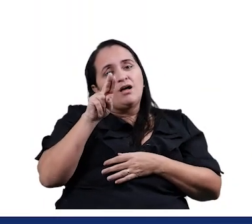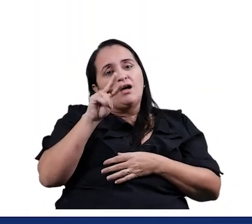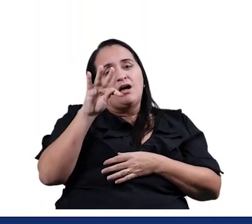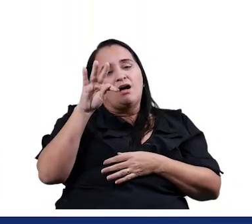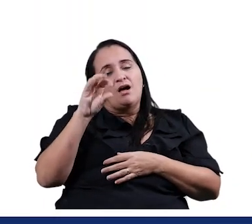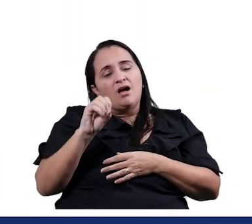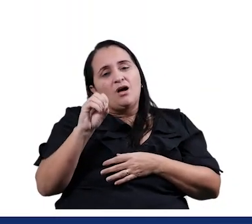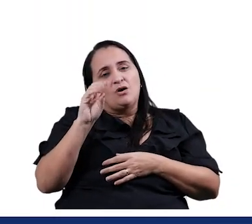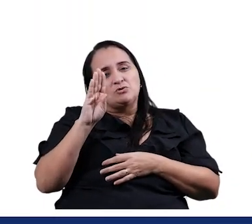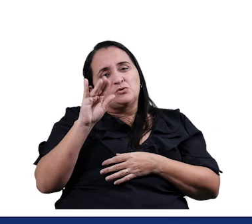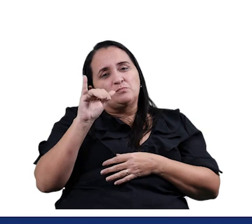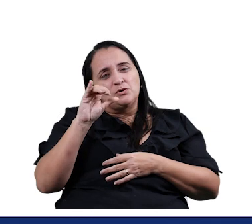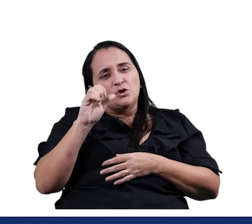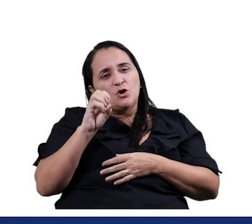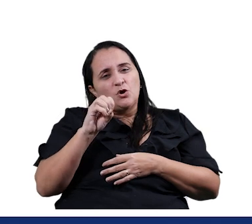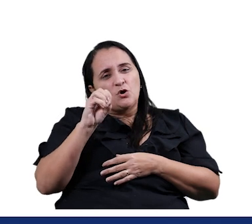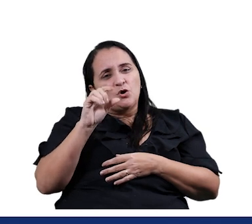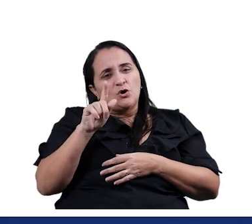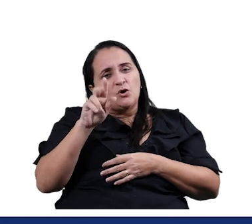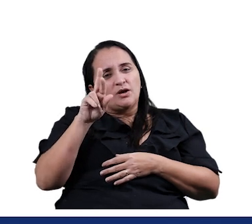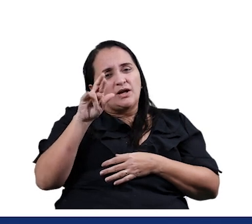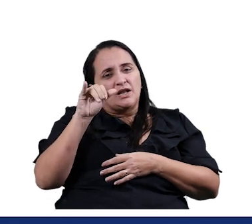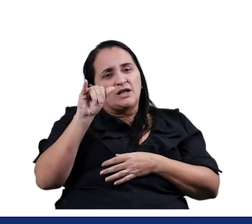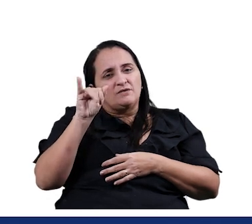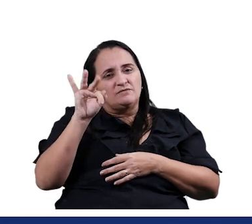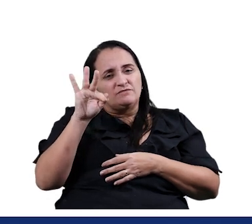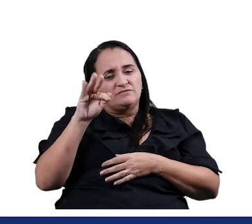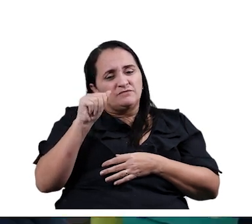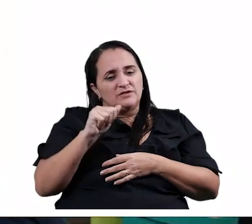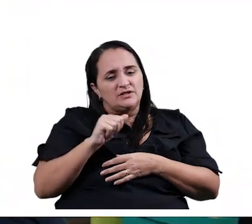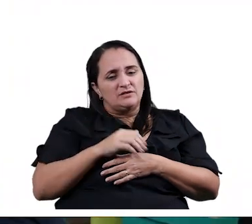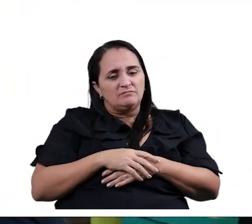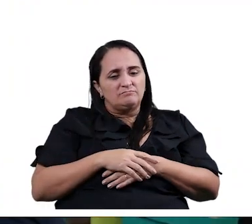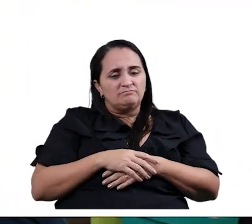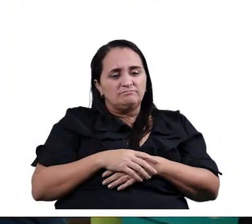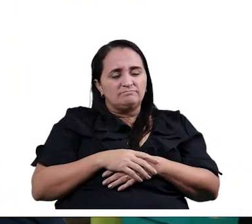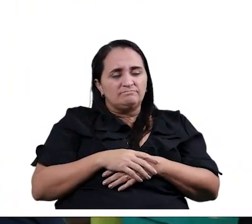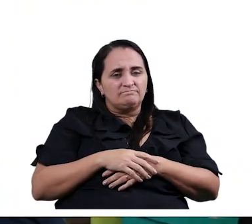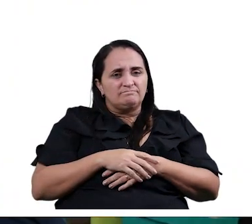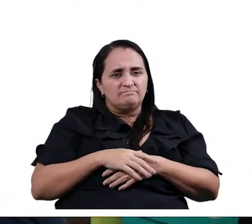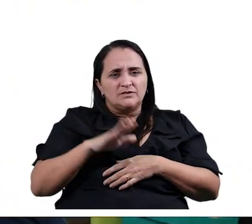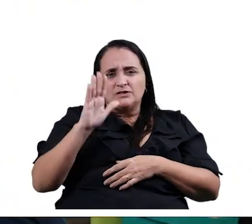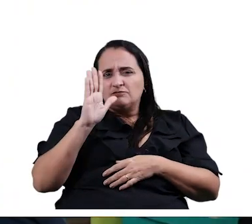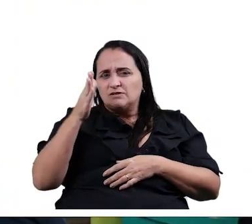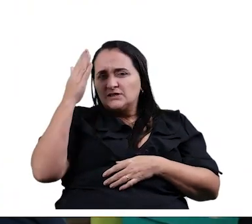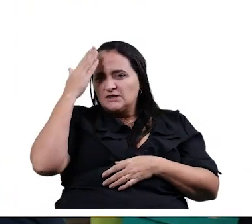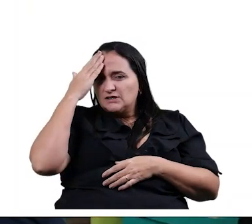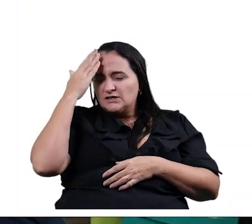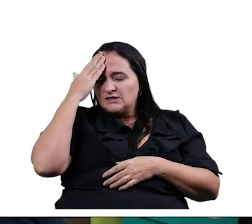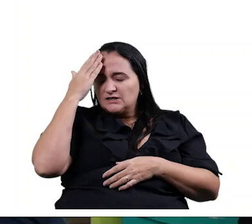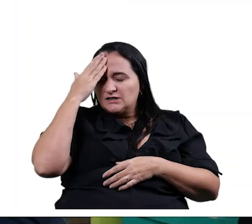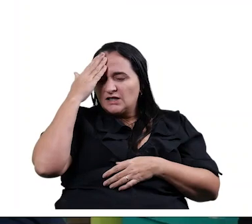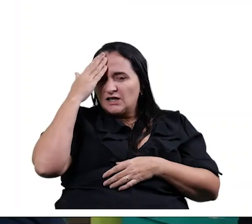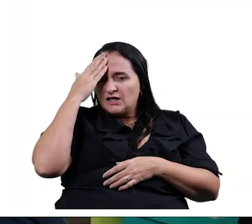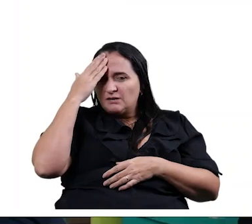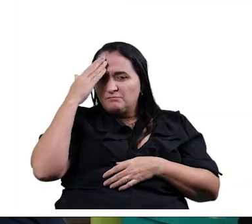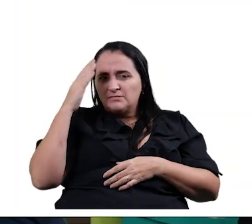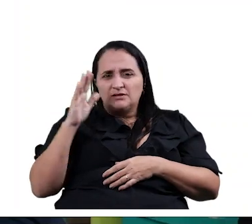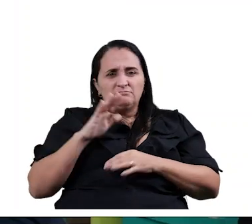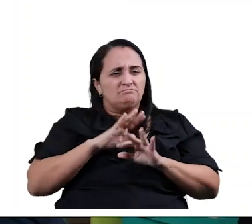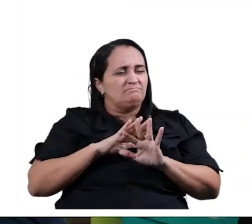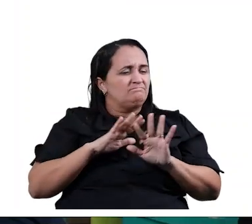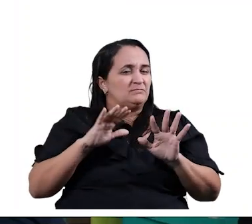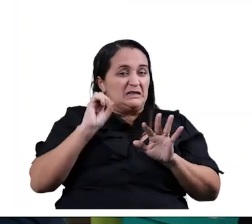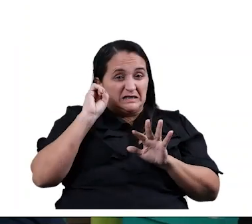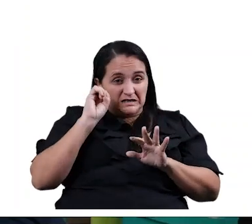autobiografia, tá? Será que você já adivinhou quem é essa pessoa? Esses 2 primeiros parágrafos aqui dava